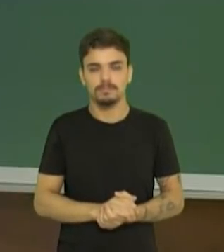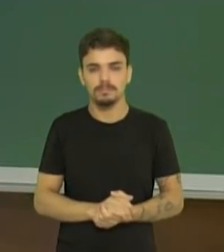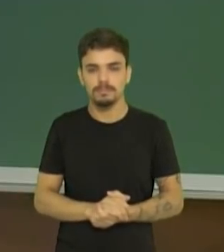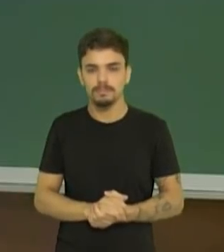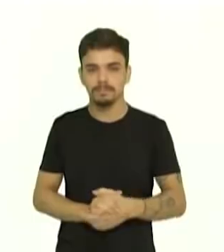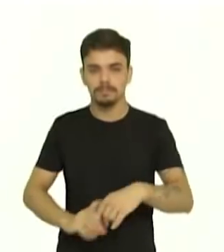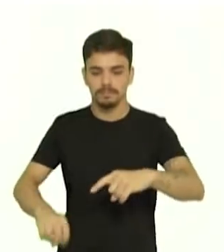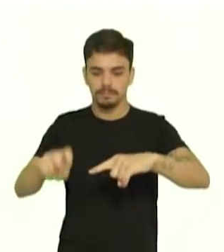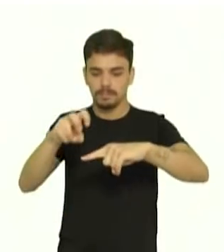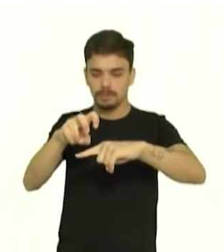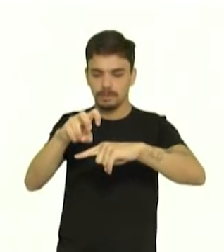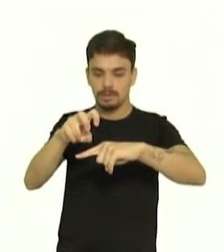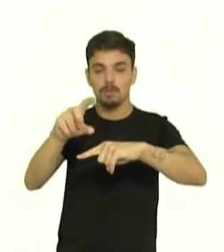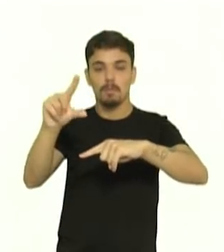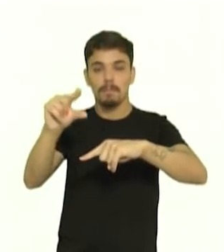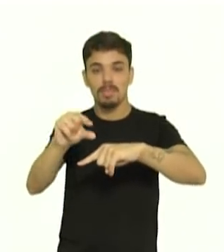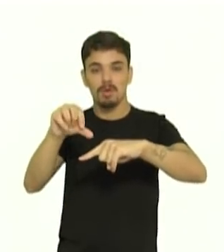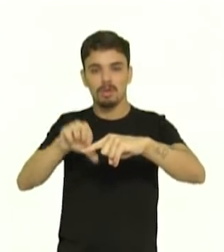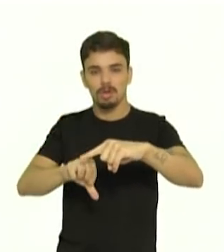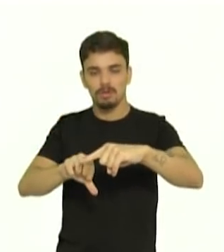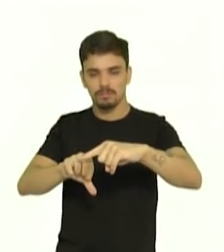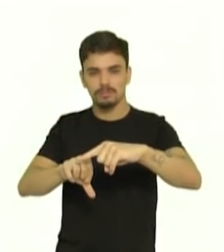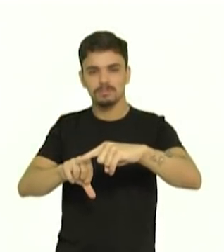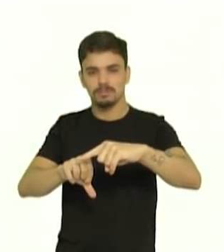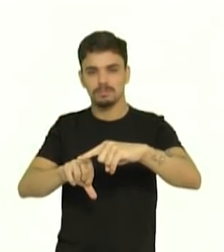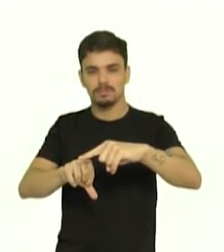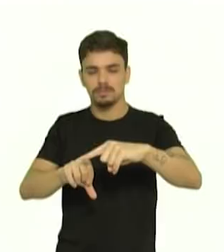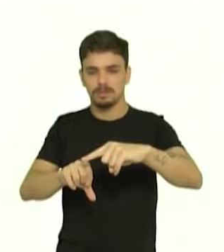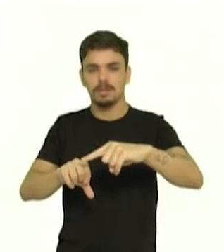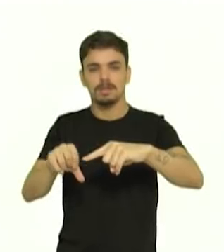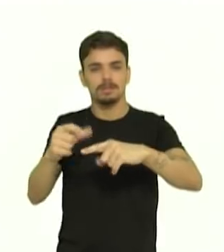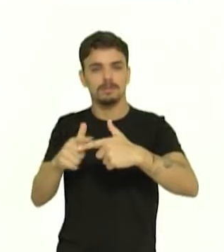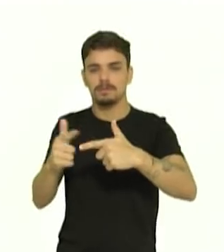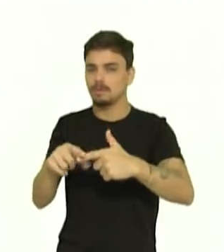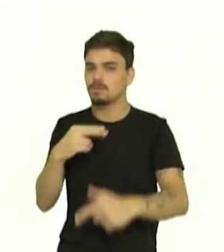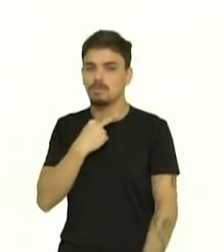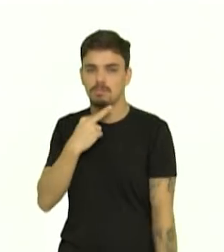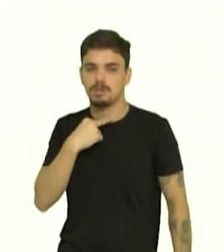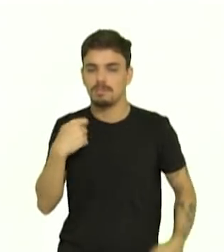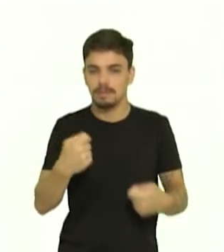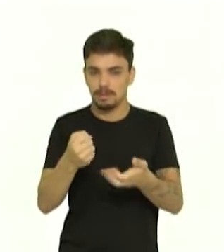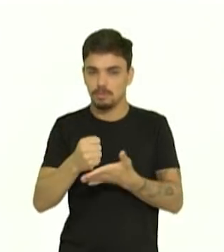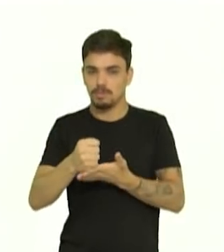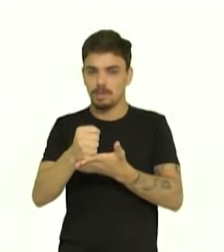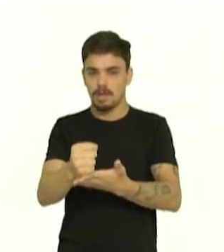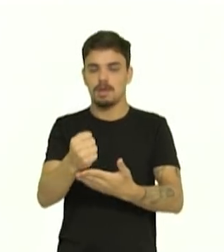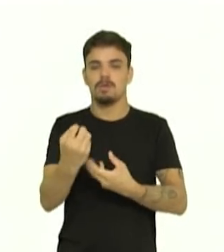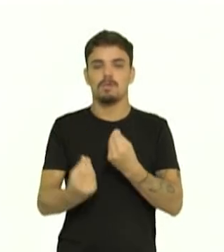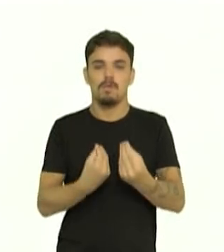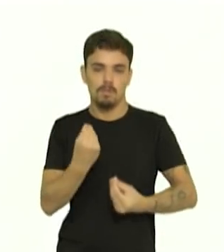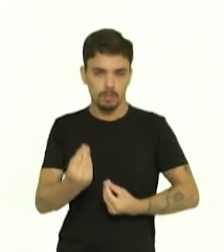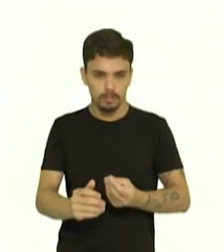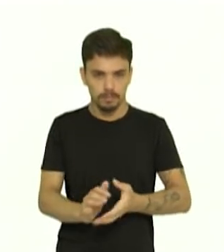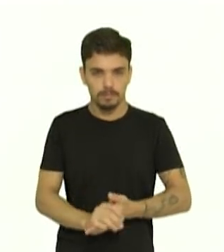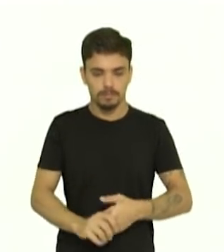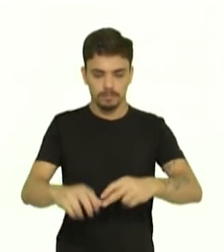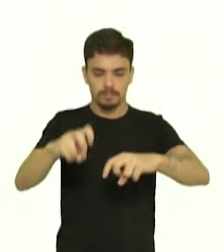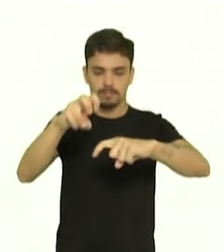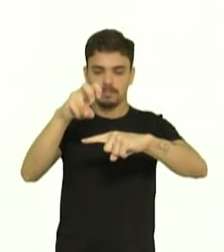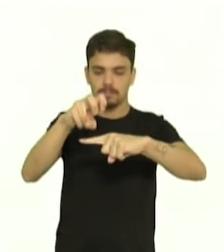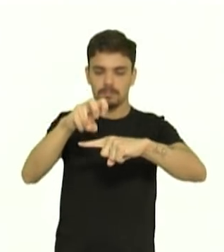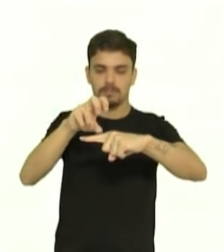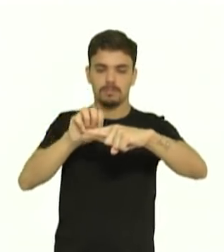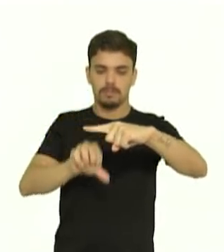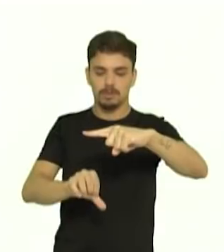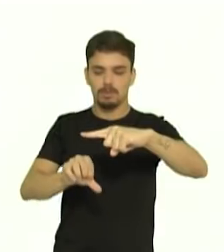divisão. Se o 5 é menor que o 9, a divisão não pode acontecer, você tem que dar aquela forcinha. 5 divididos por 9 é